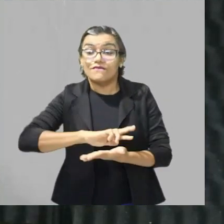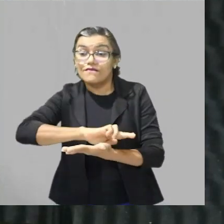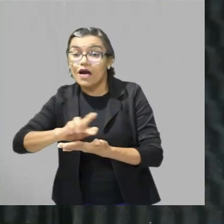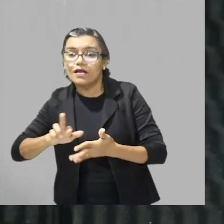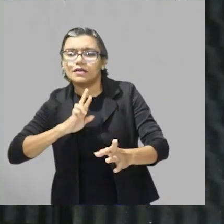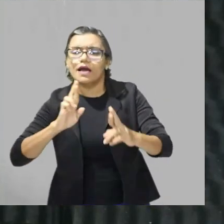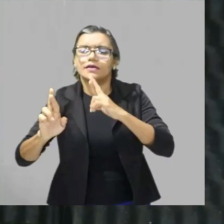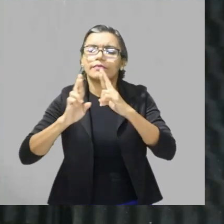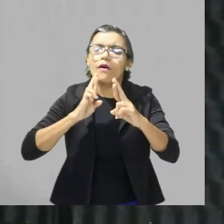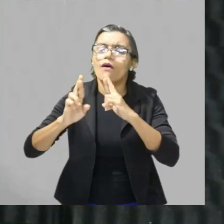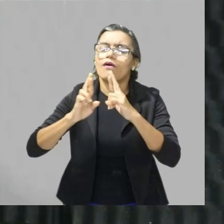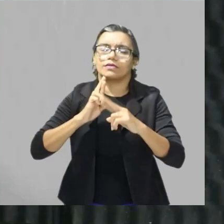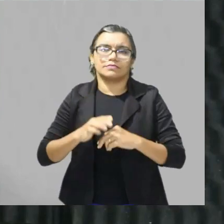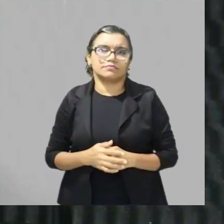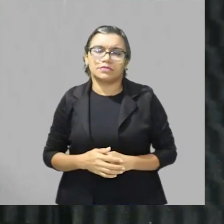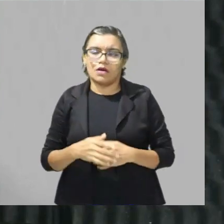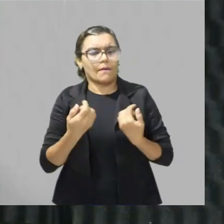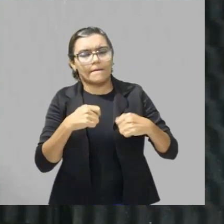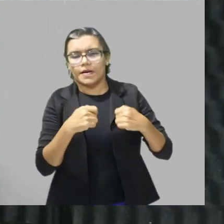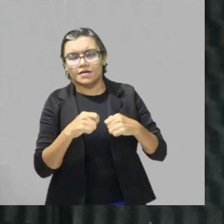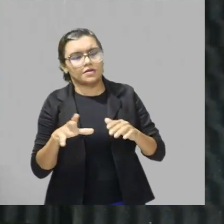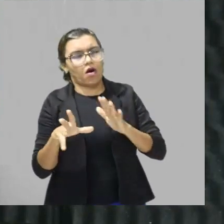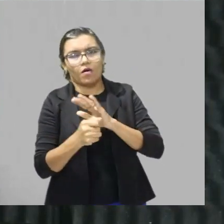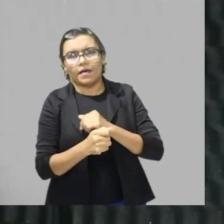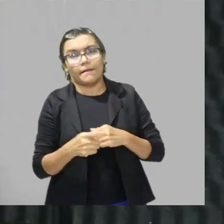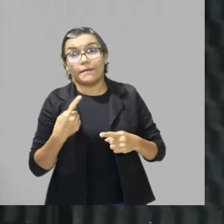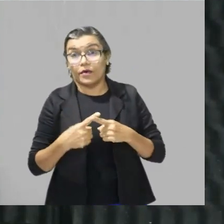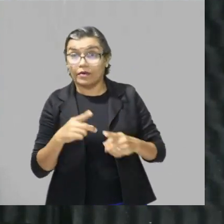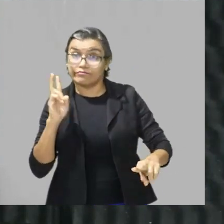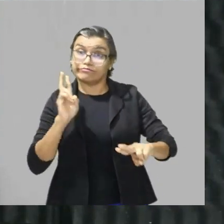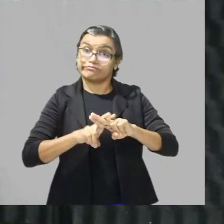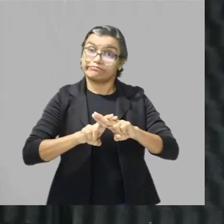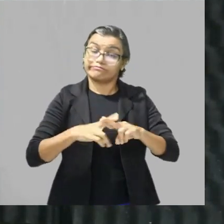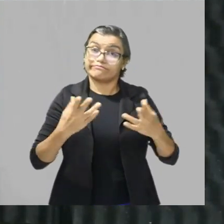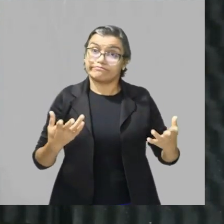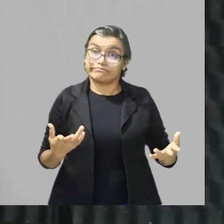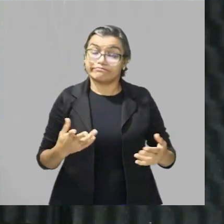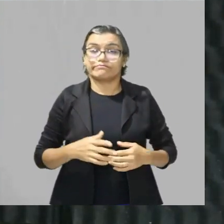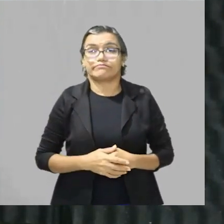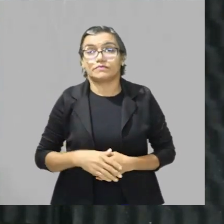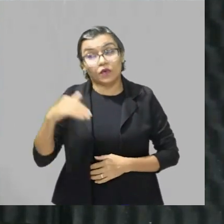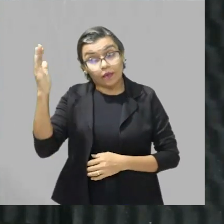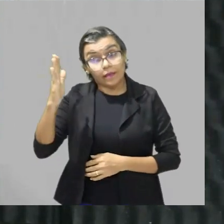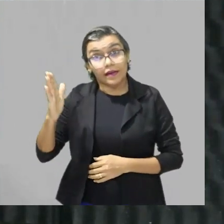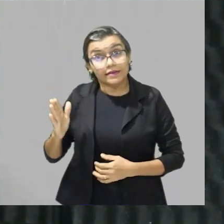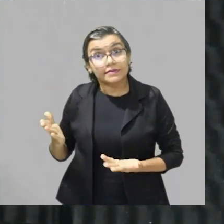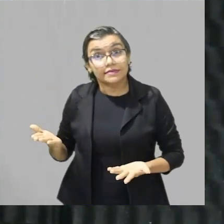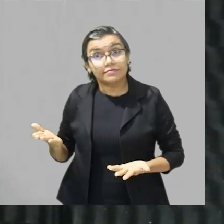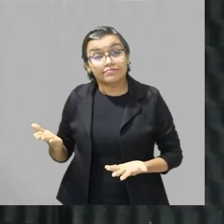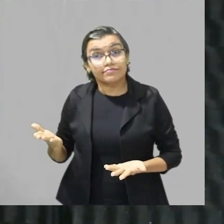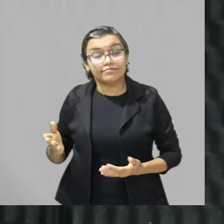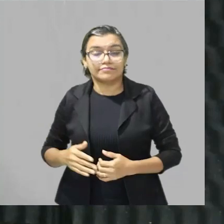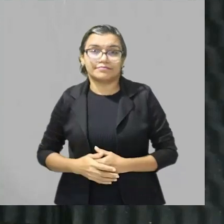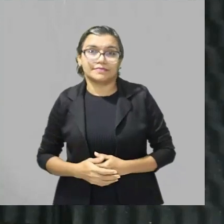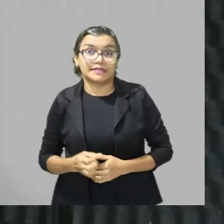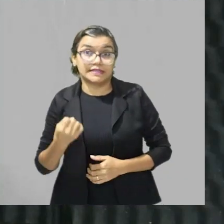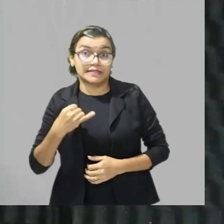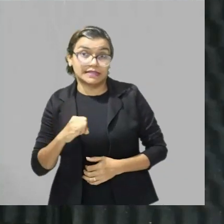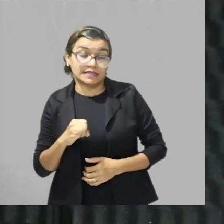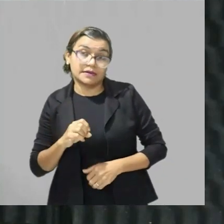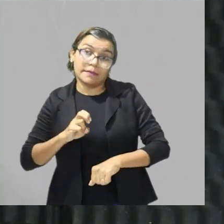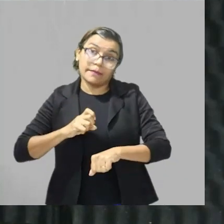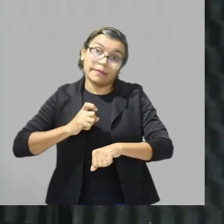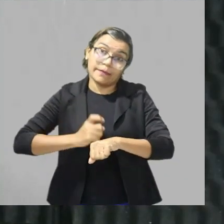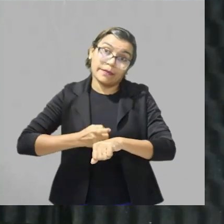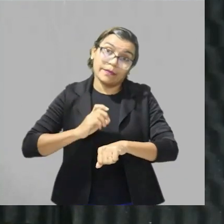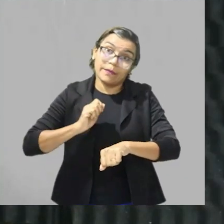elas têm não deveria roubar pois poderia ser preso Claro mas no Brasil você tá falando de Brasil né se ele for pó